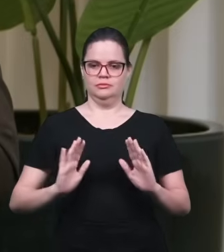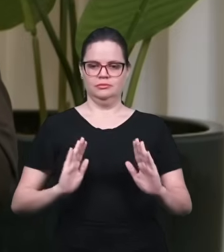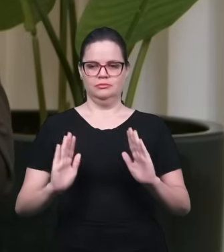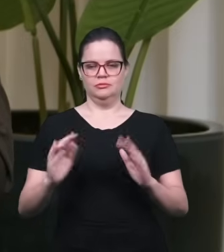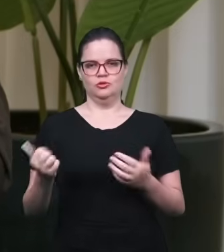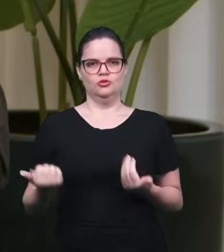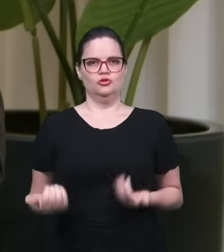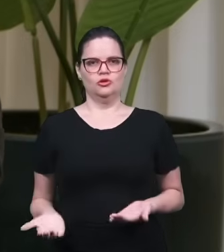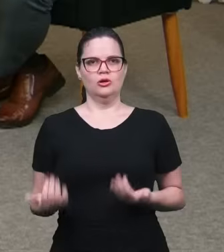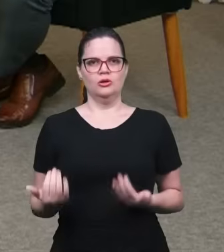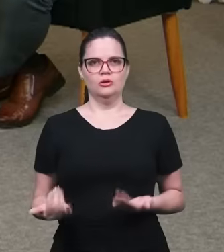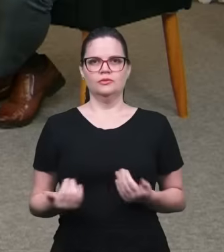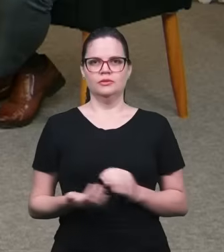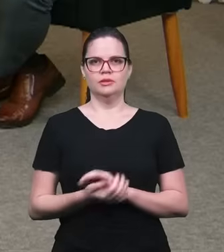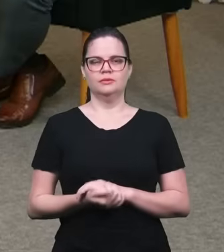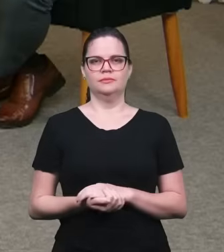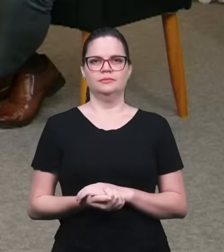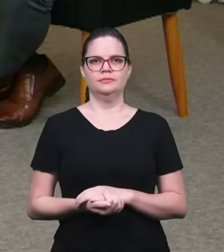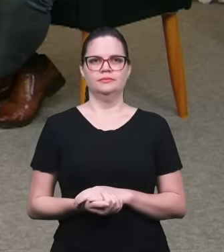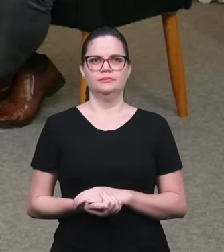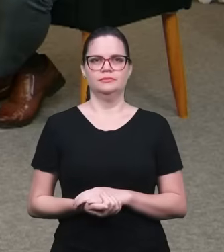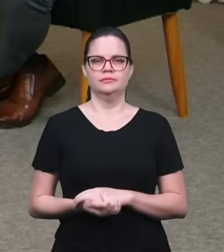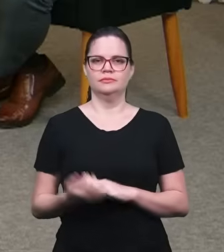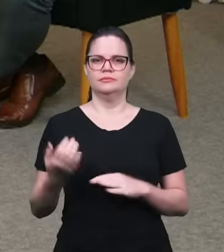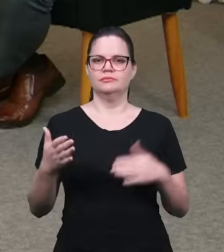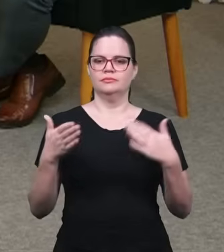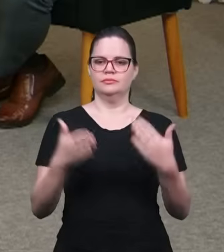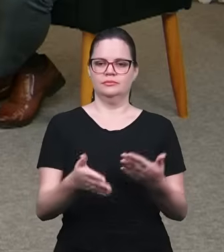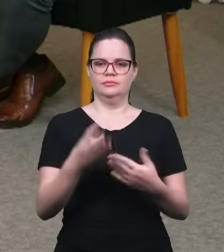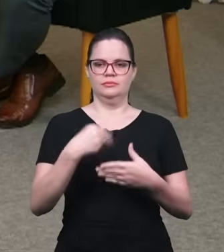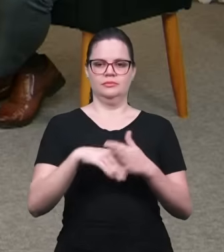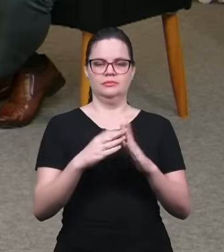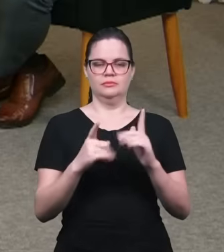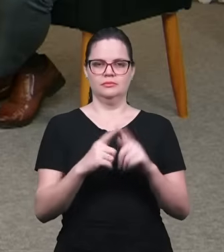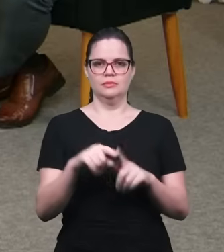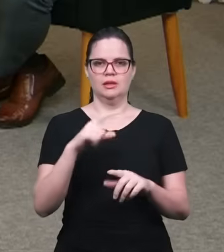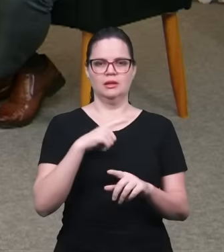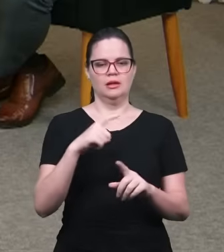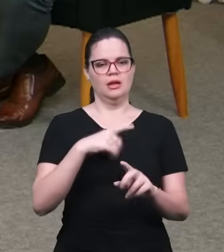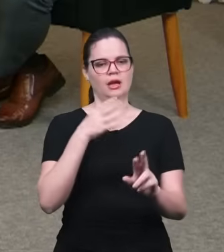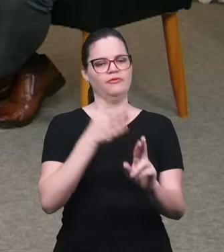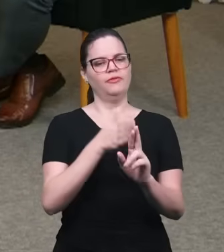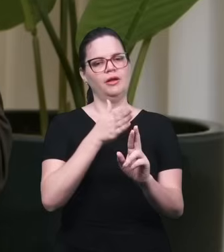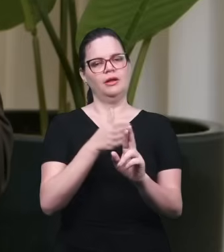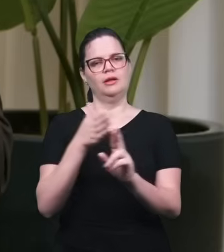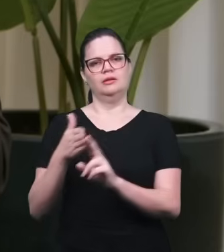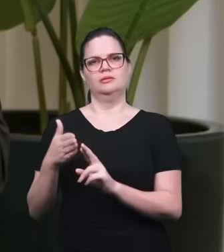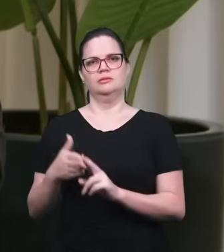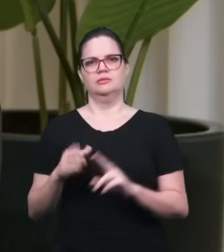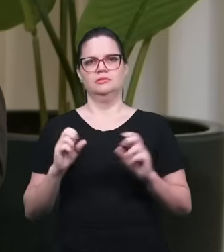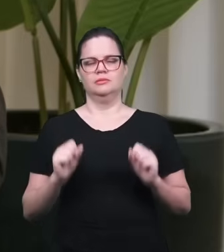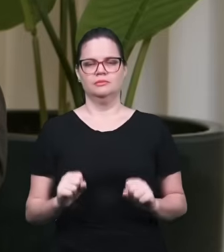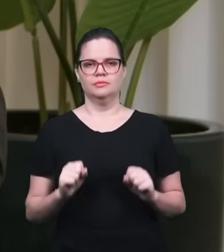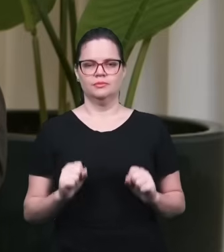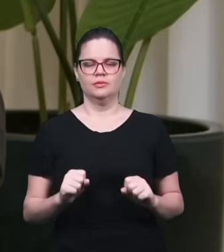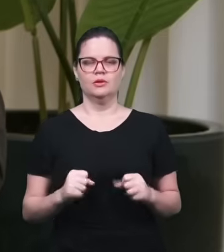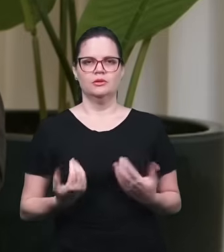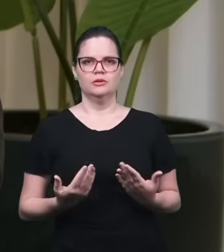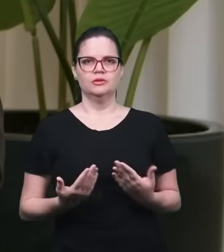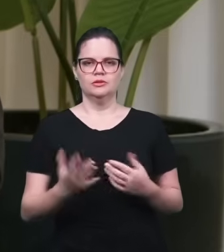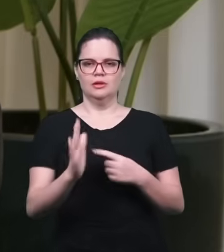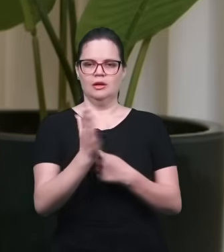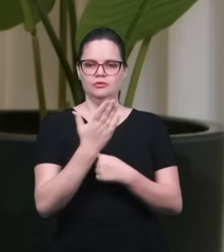teu caso, dentro da casa do Senhor, você tem referências daqueles que podem estar também